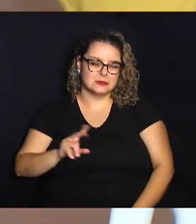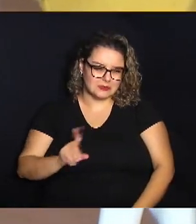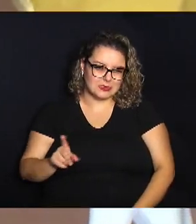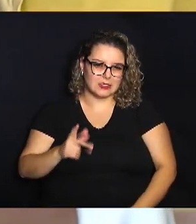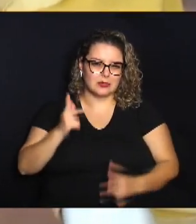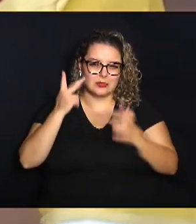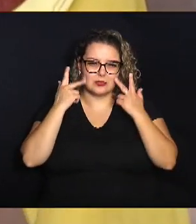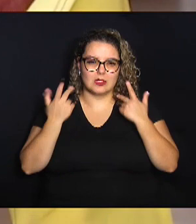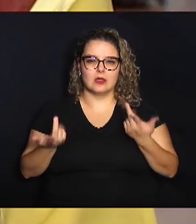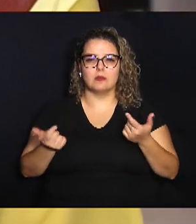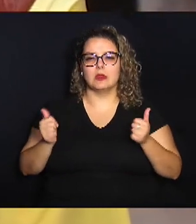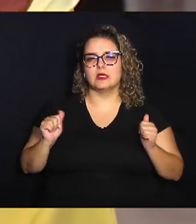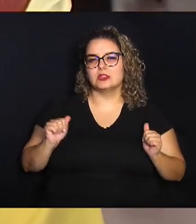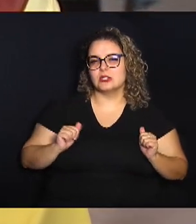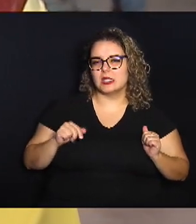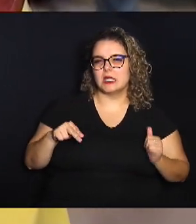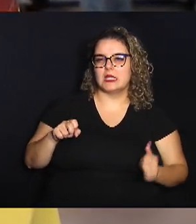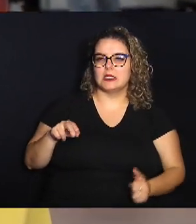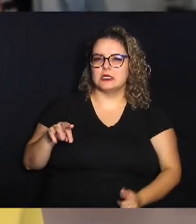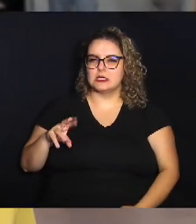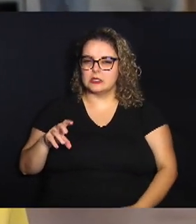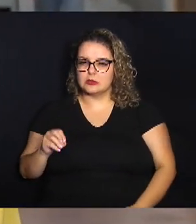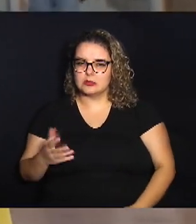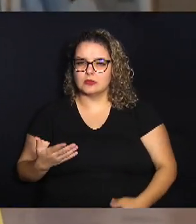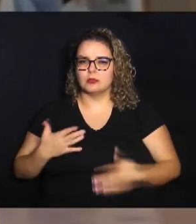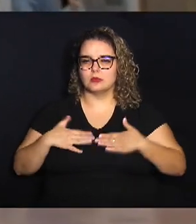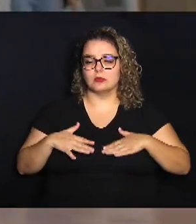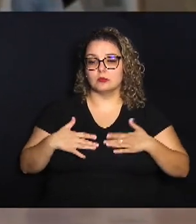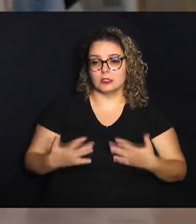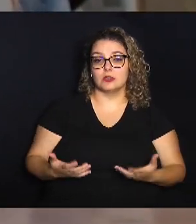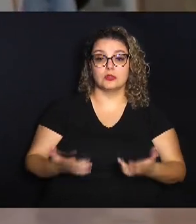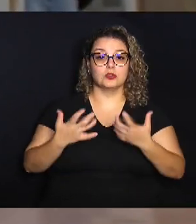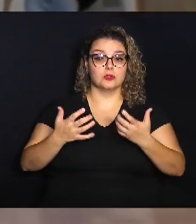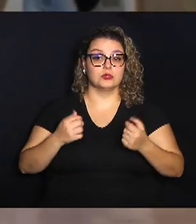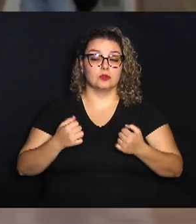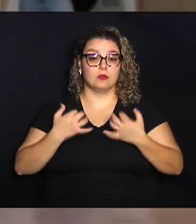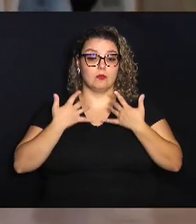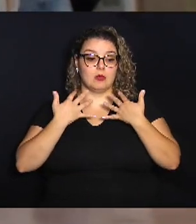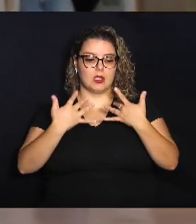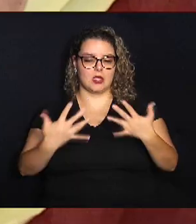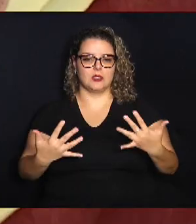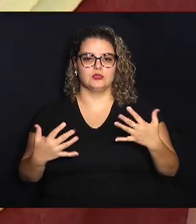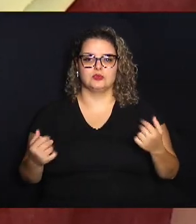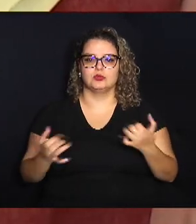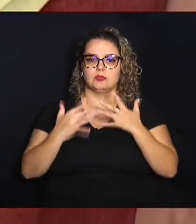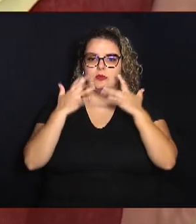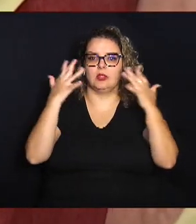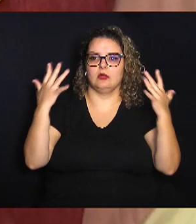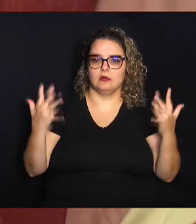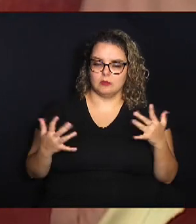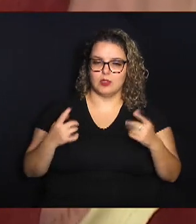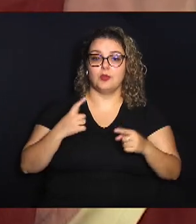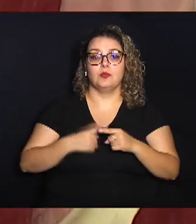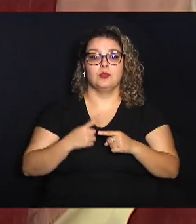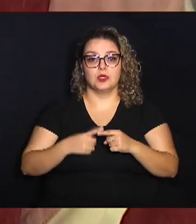mais neutros, uma coisa um pouco mais calma, e eu quis trazer essa vibração para as cores na peça. Fiquei extremamente feliz, ficou